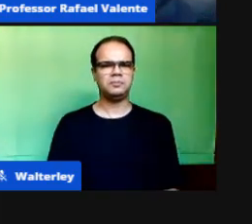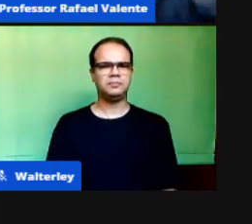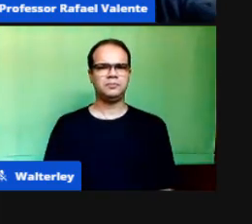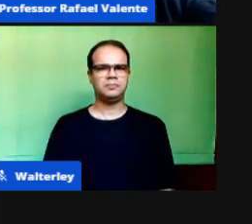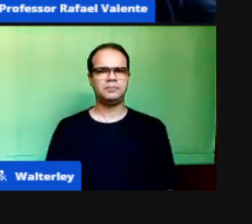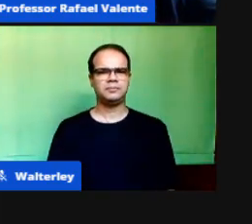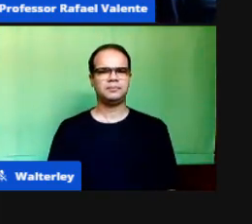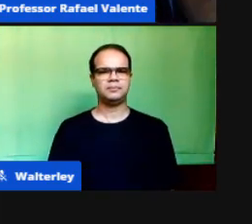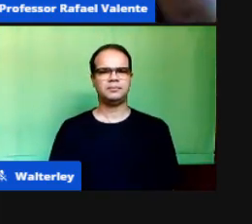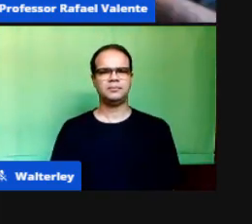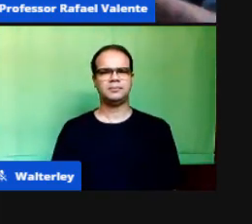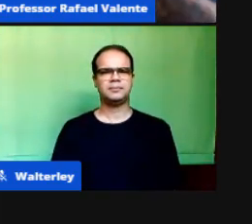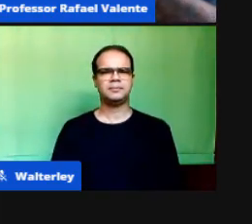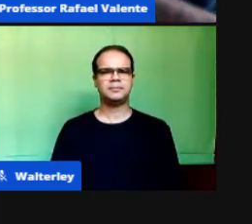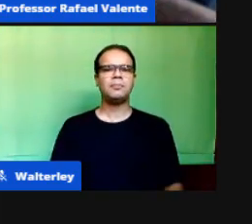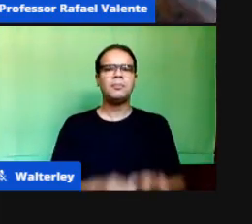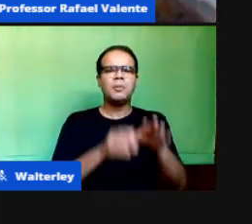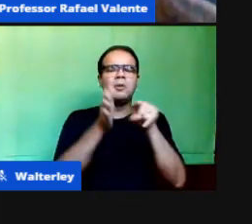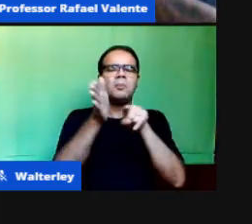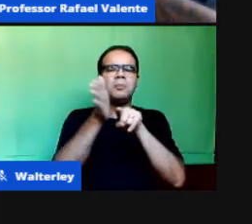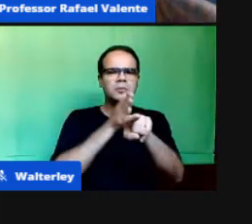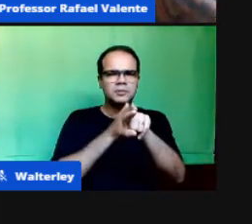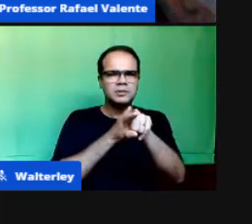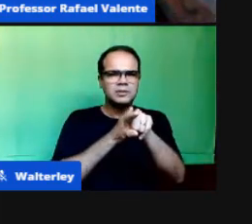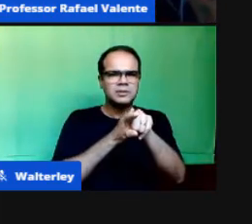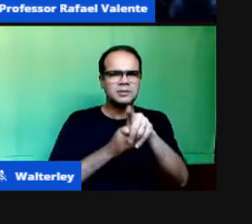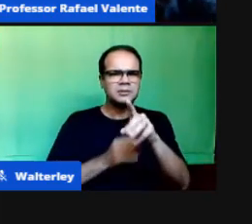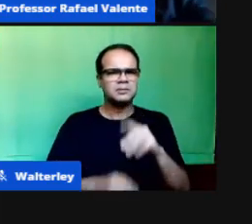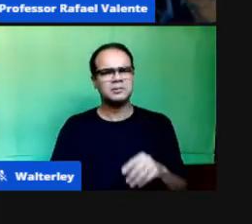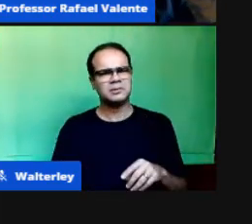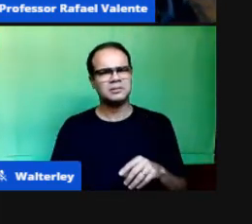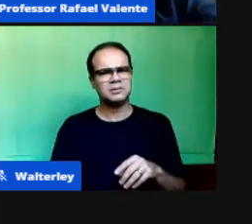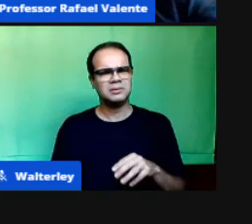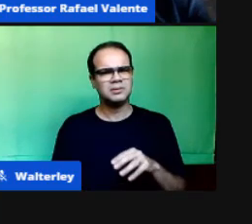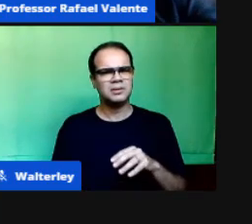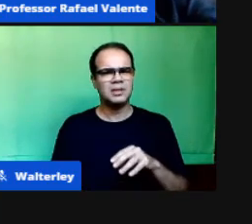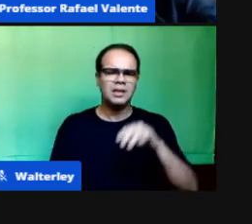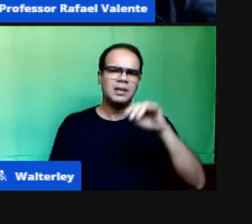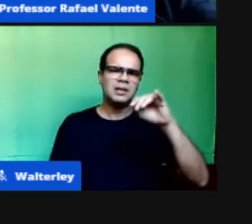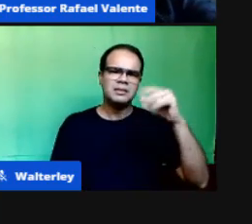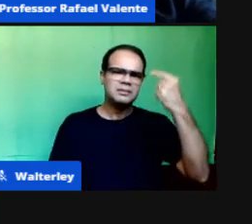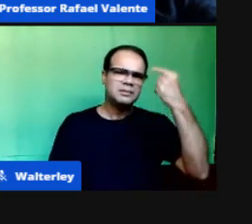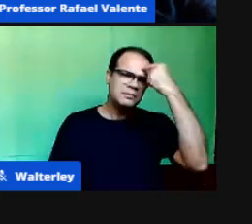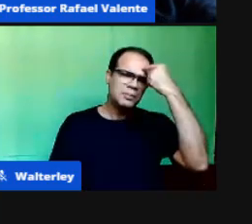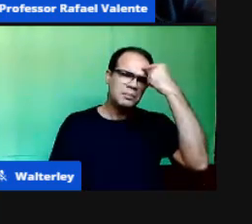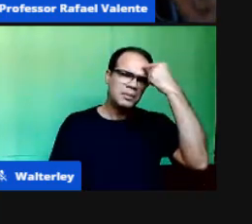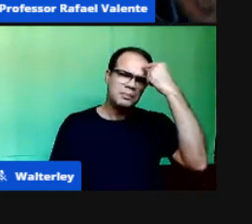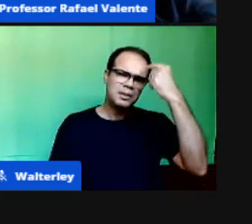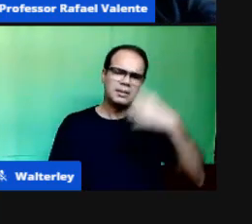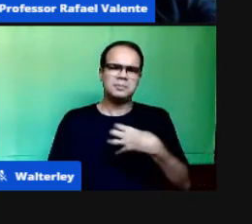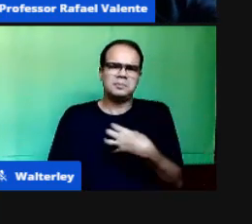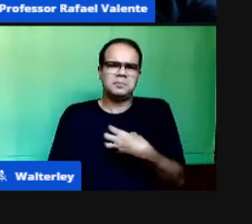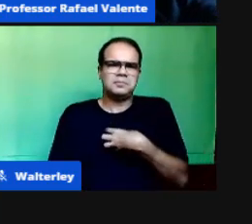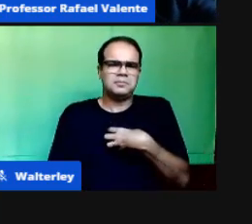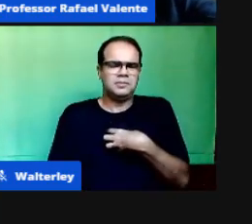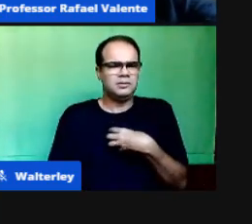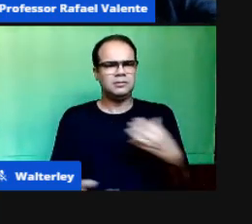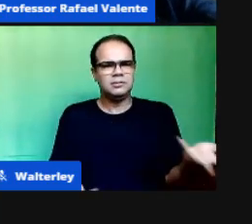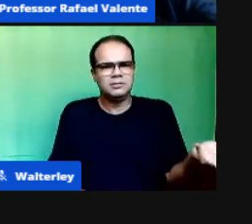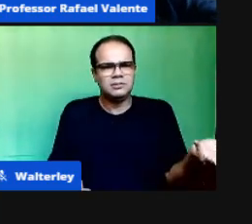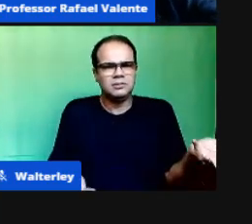Para quê? Então, conhecer a inteligência emocional. Né? De que forma, né, o